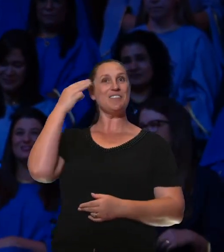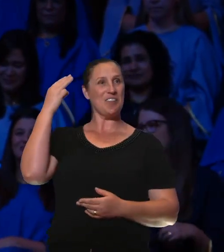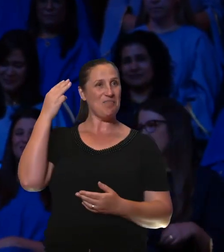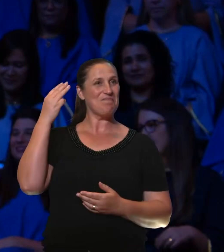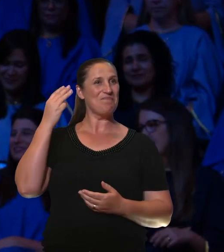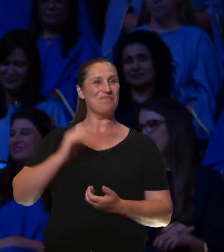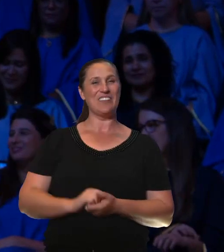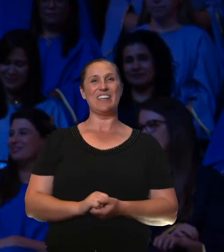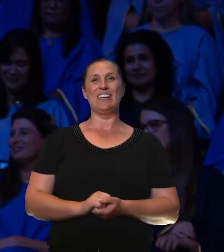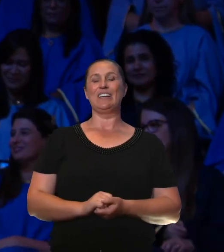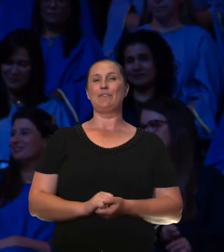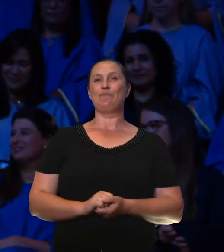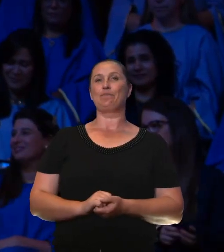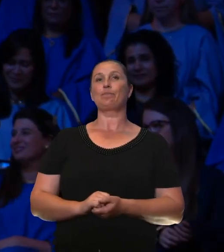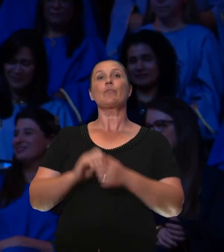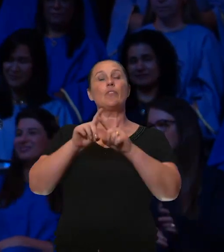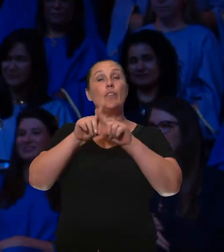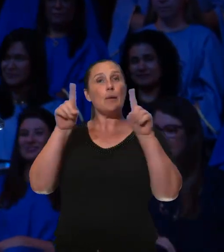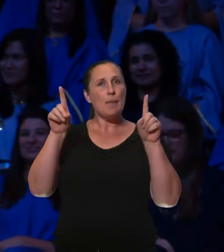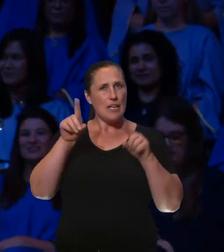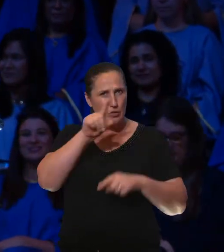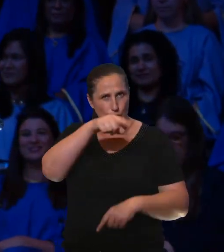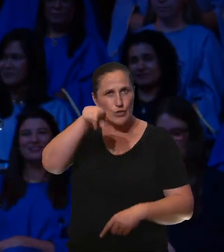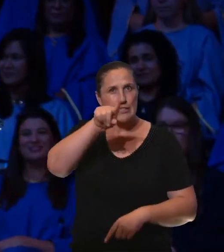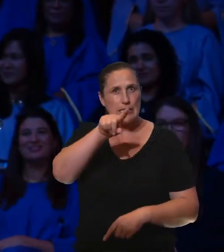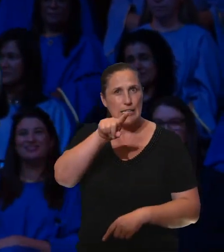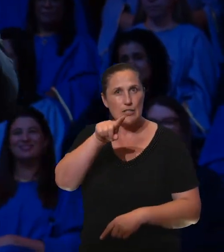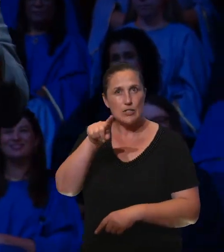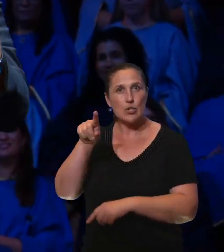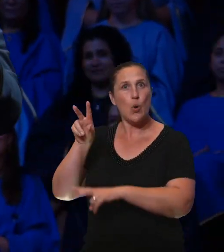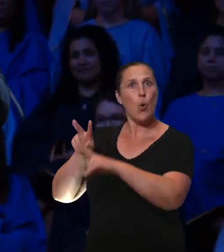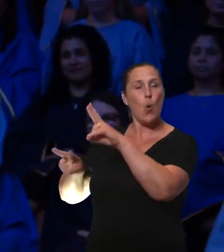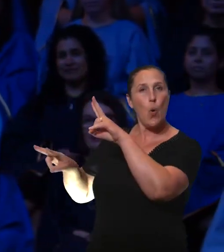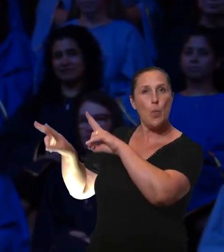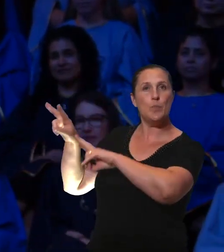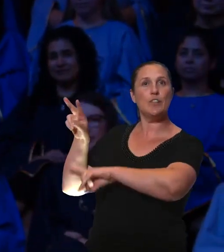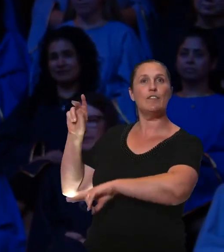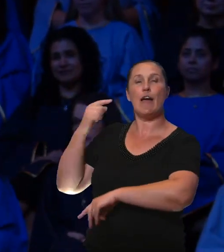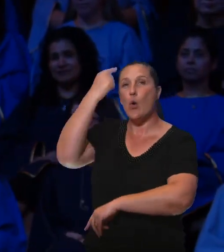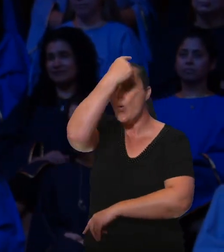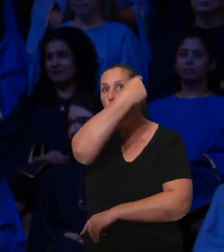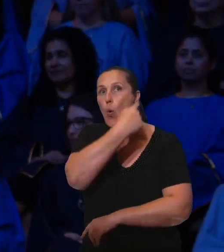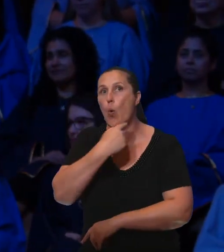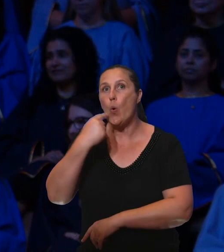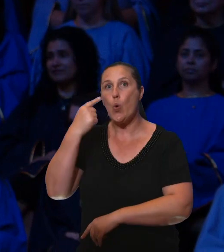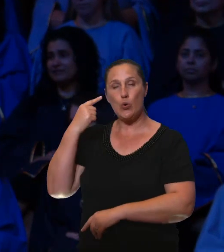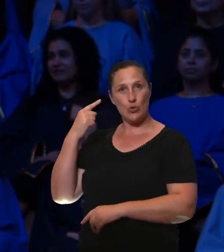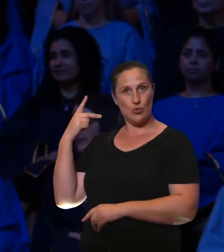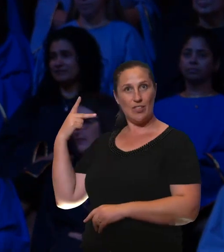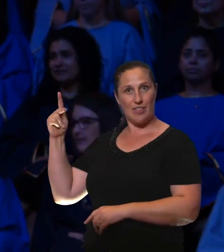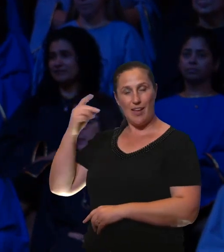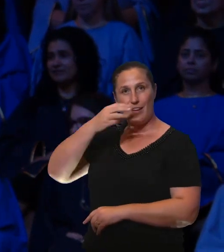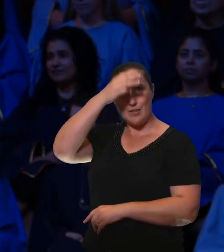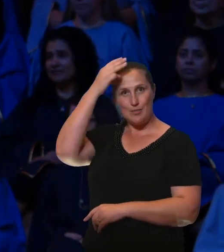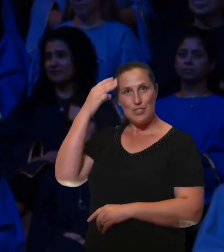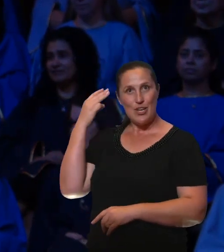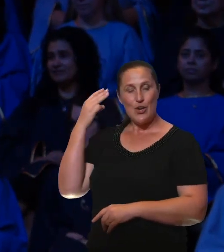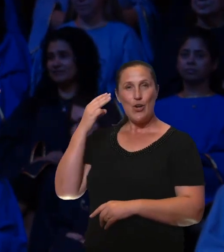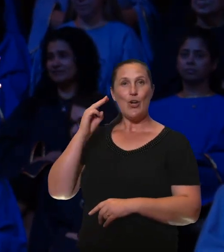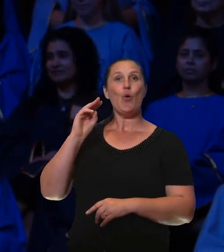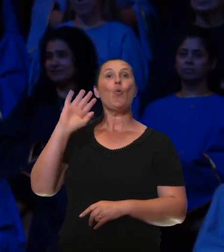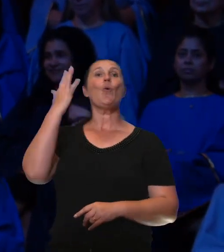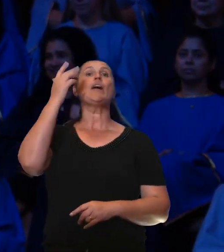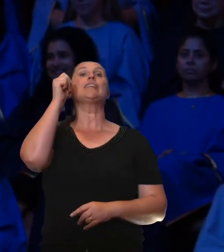de Deus. Mas os irmãos repararam o rosto do pastor Michel quando a irmã Silvana